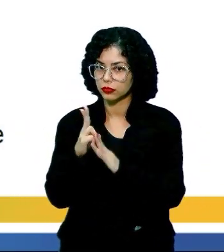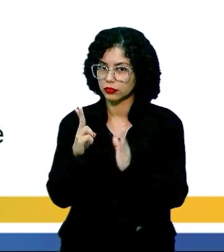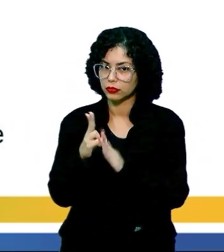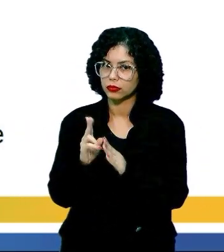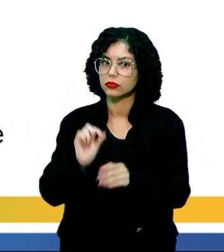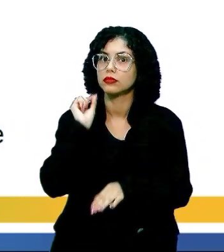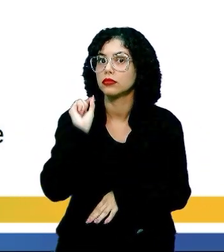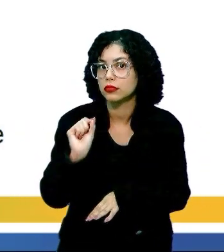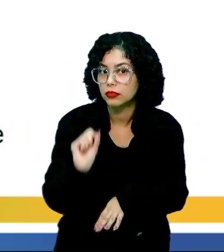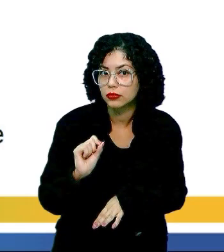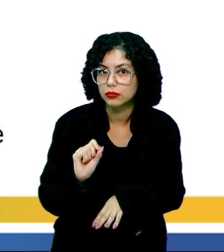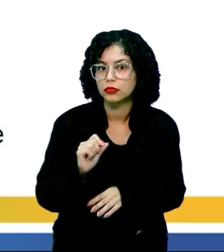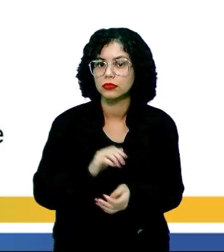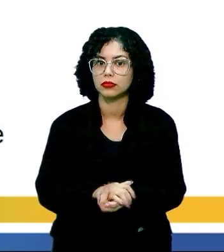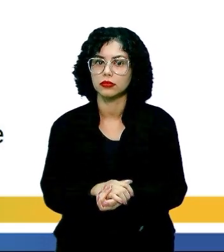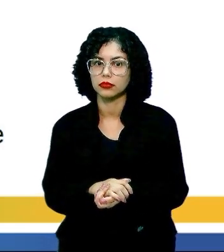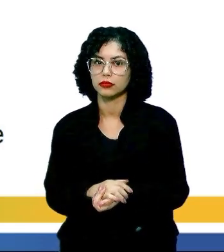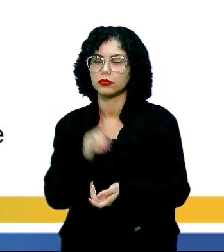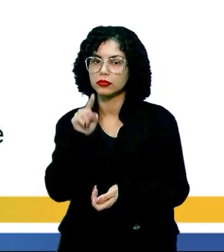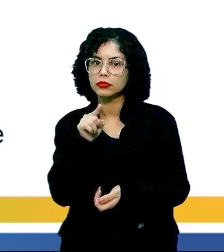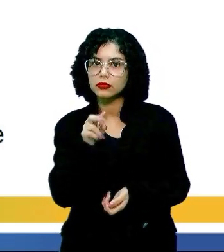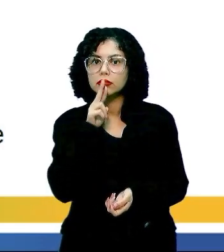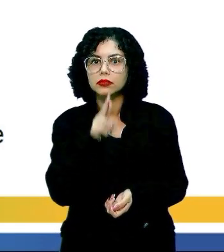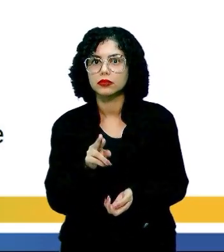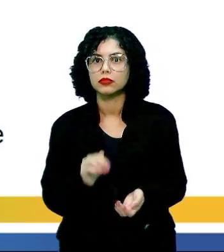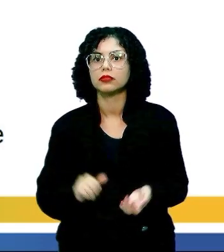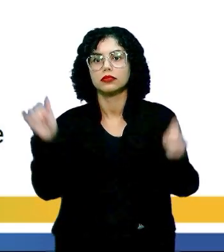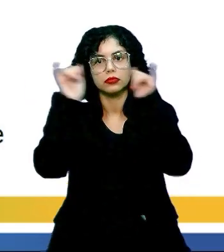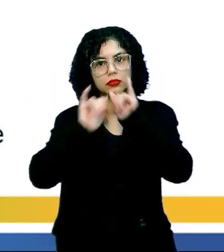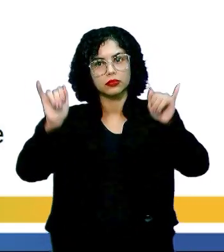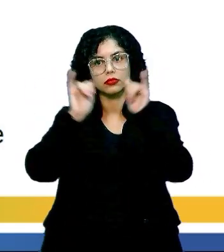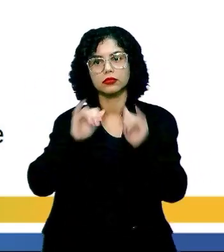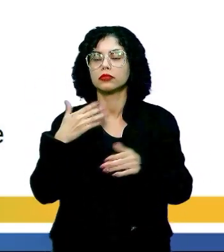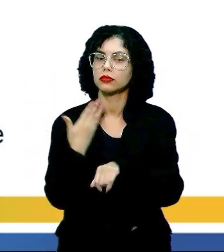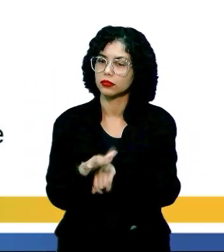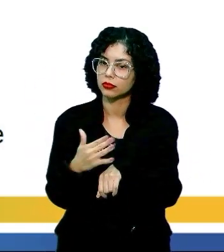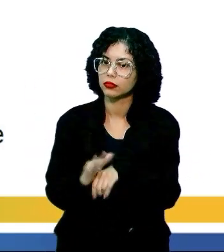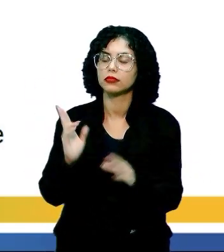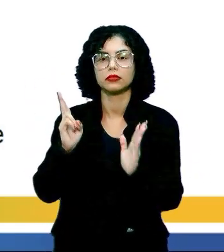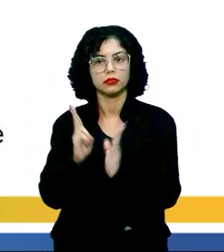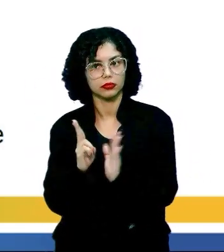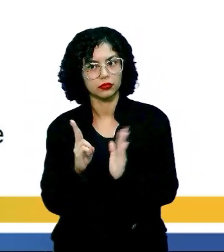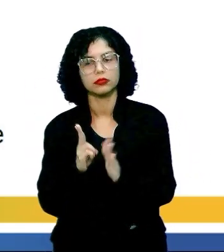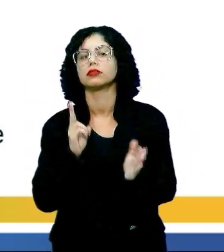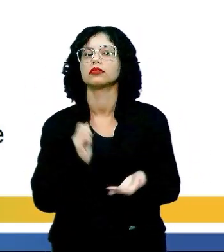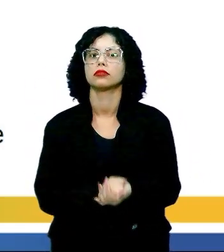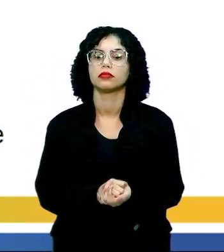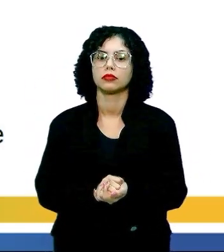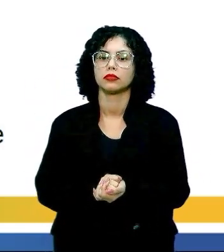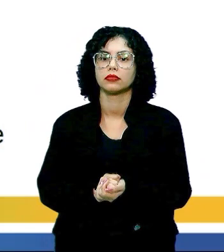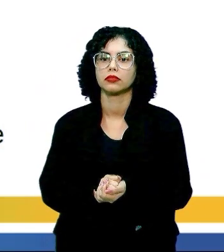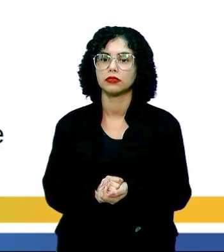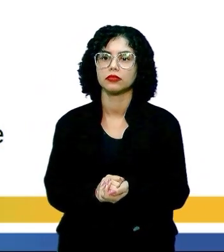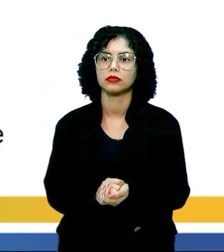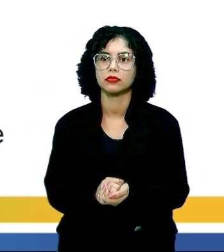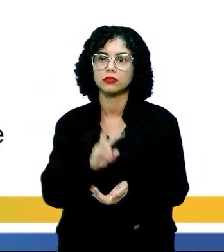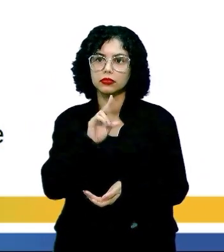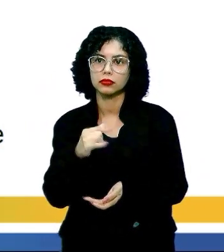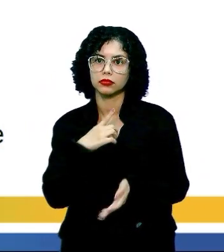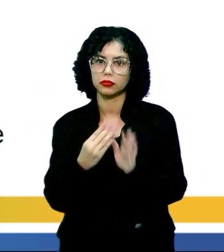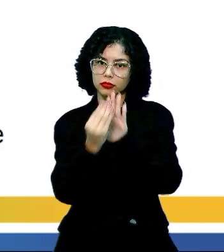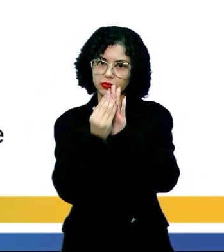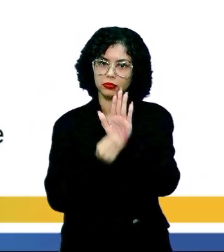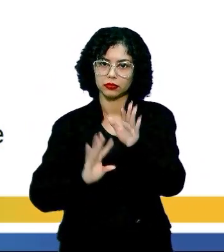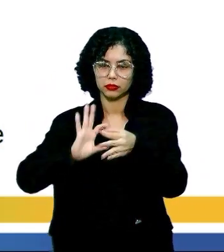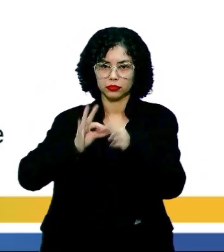indígenas desencadeou a aqui a gente vai ter uma informação sobre práticas indígenas que vai